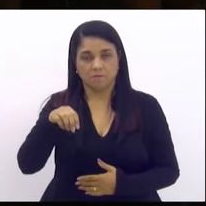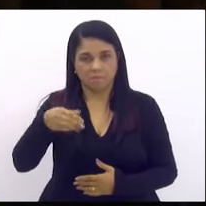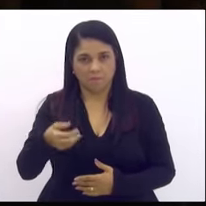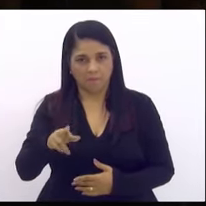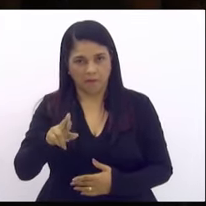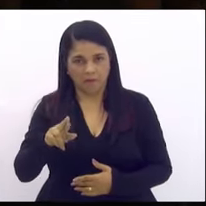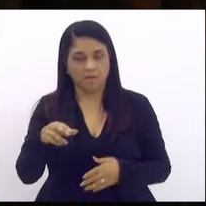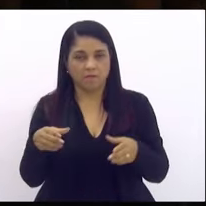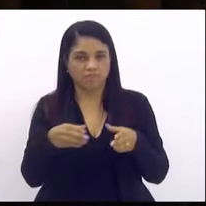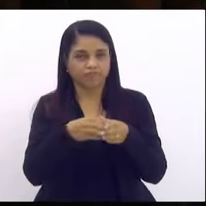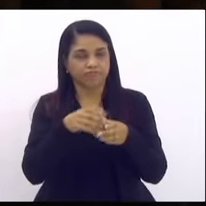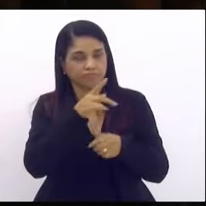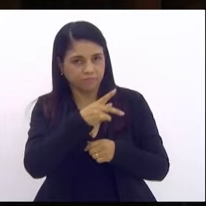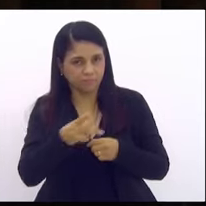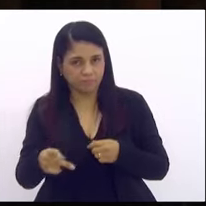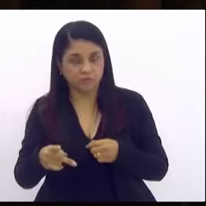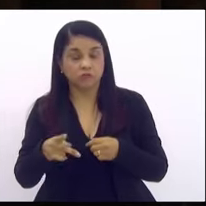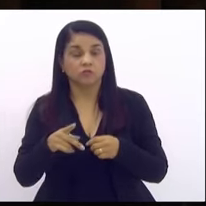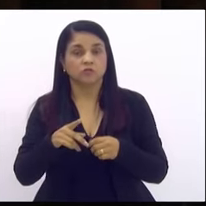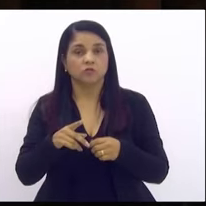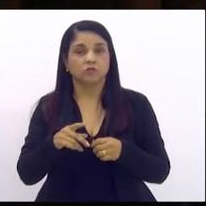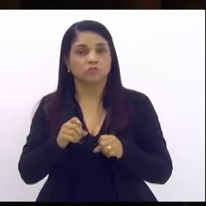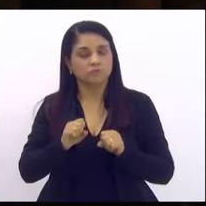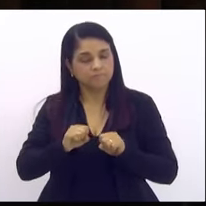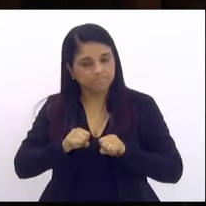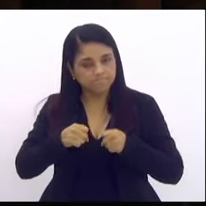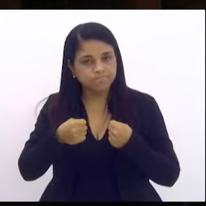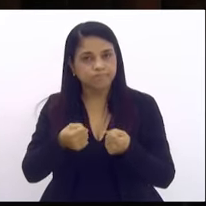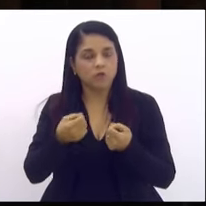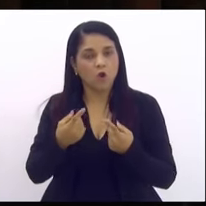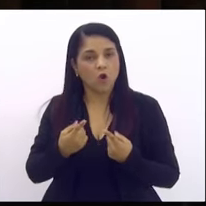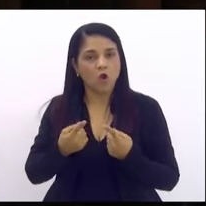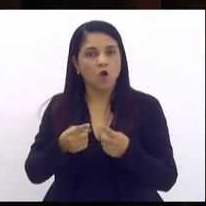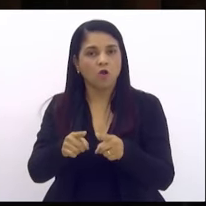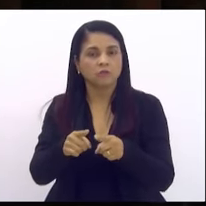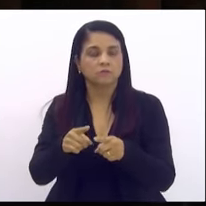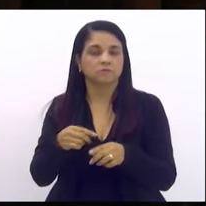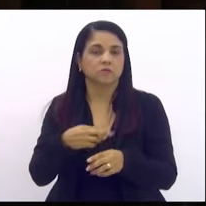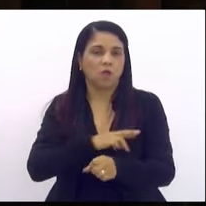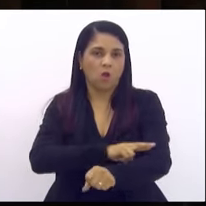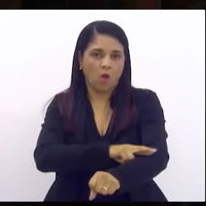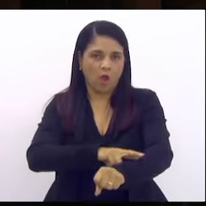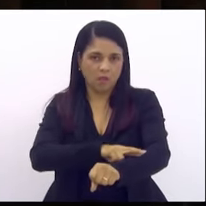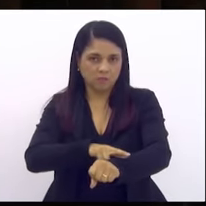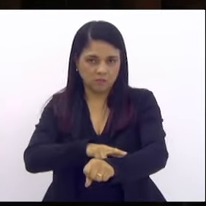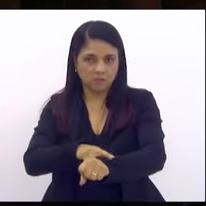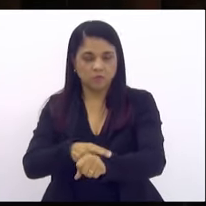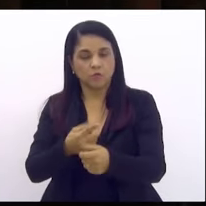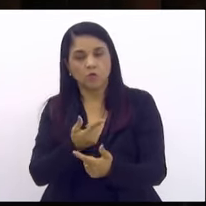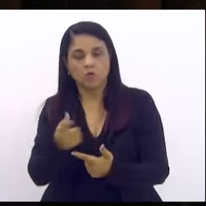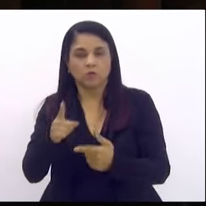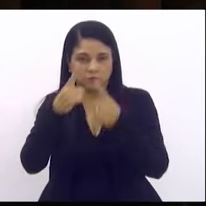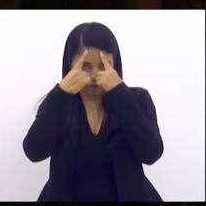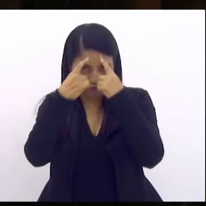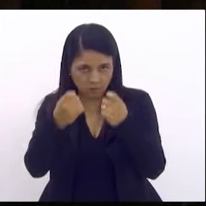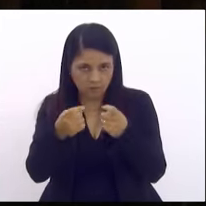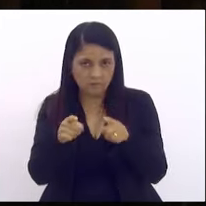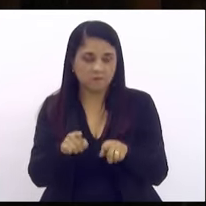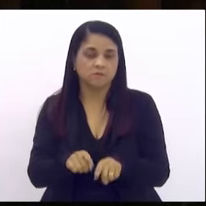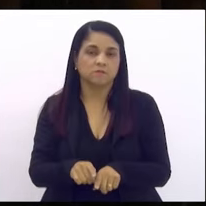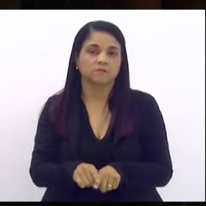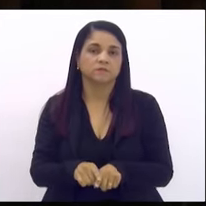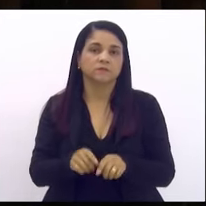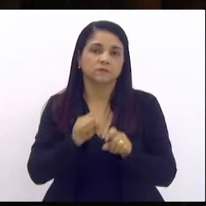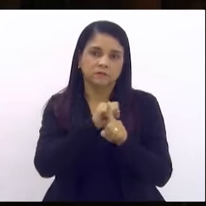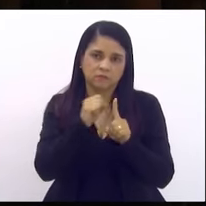de prevenção de combate de combate ao racismo E tantas outras violências eh na